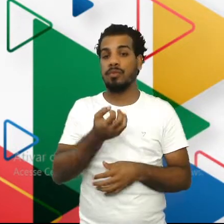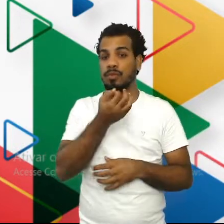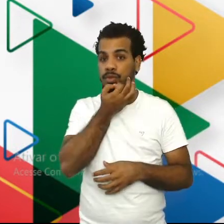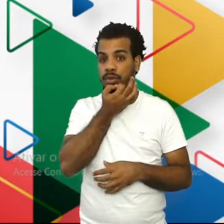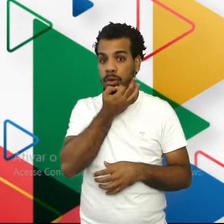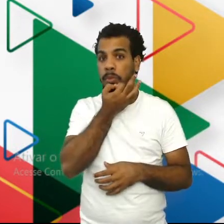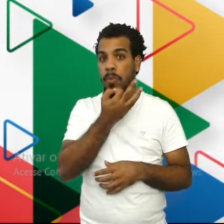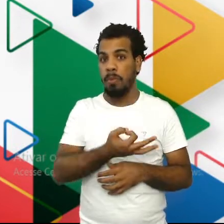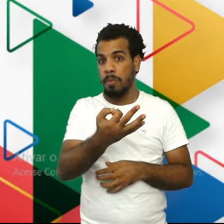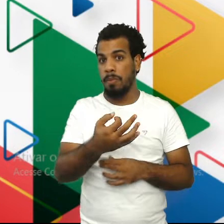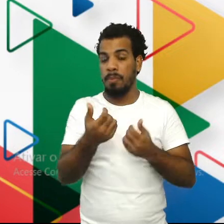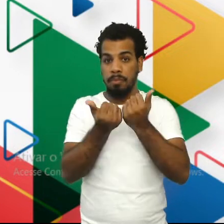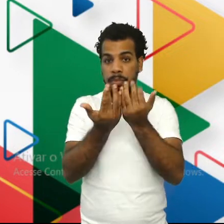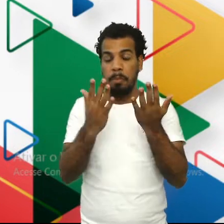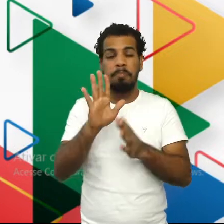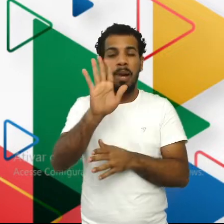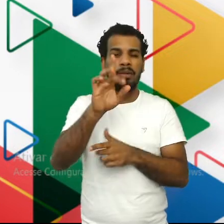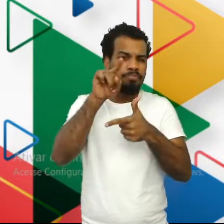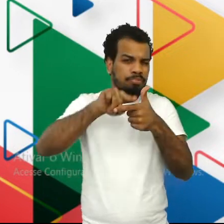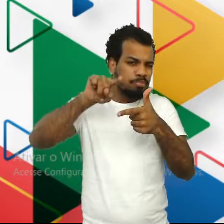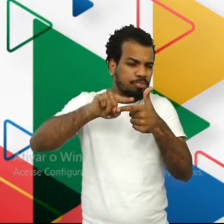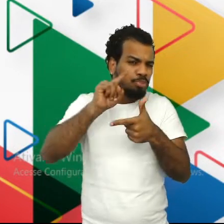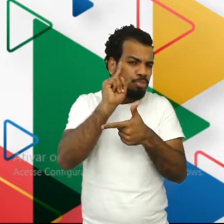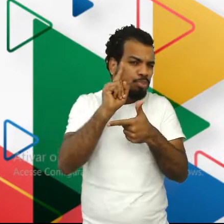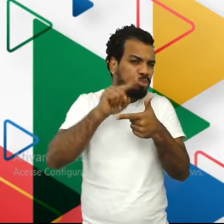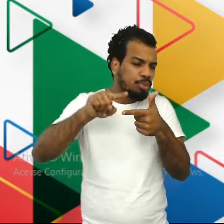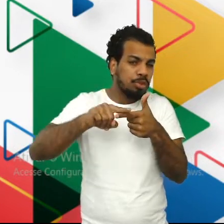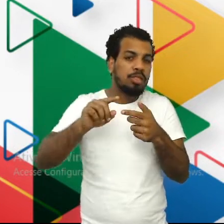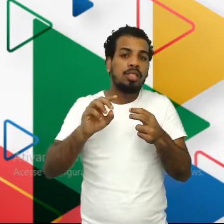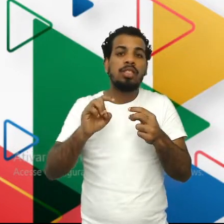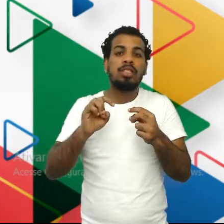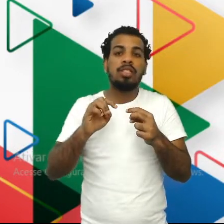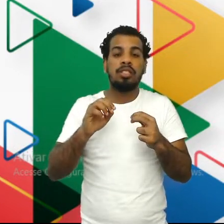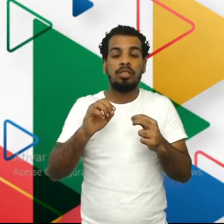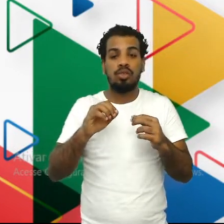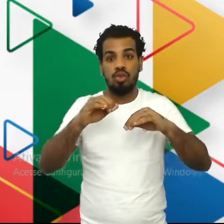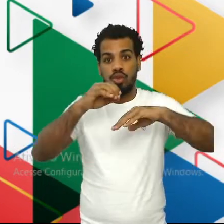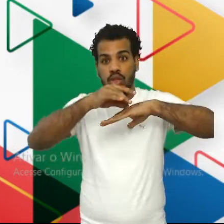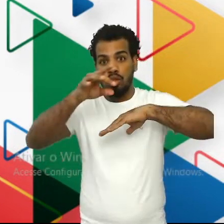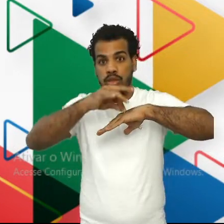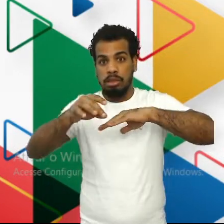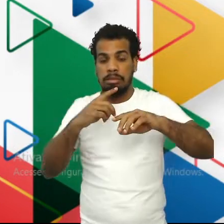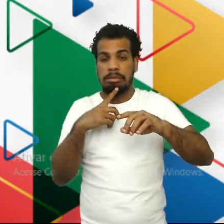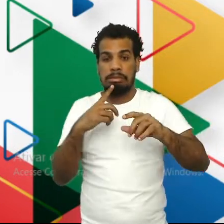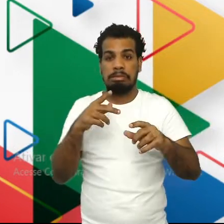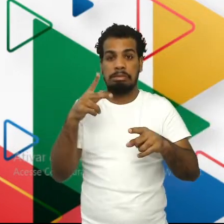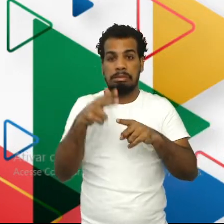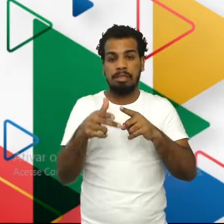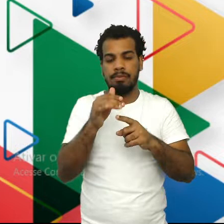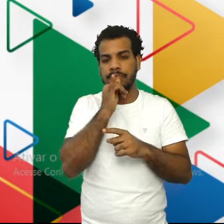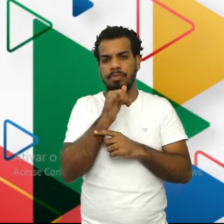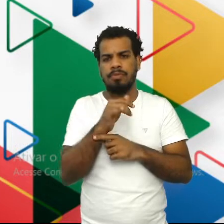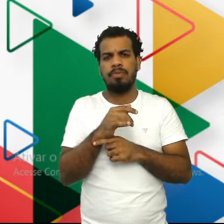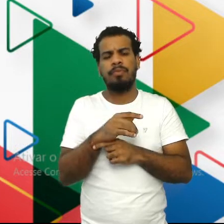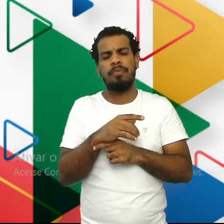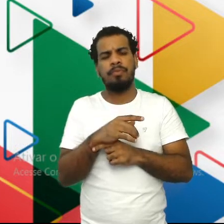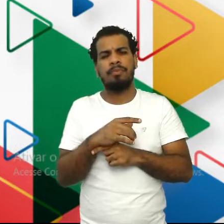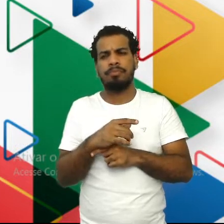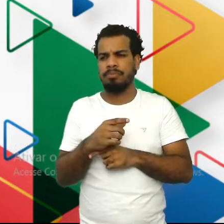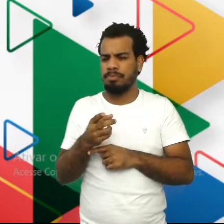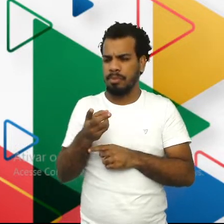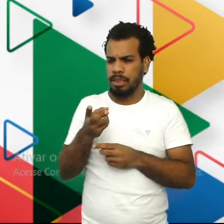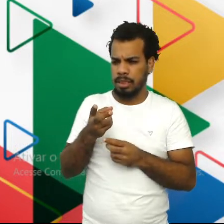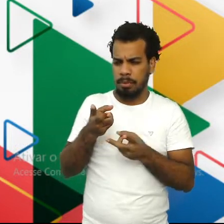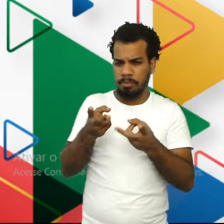assunto. A grande questão é que algumas notícias elas vêm partidinhas. Então você pega um pedaço da notícia e você acha que já entendeu todo